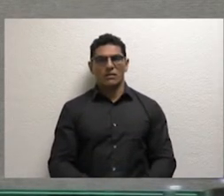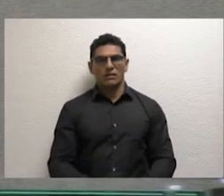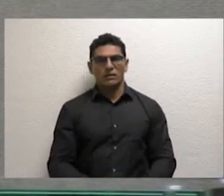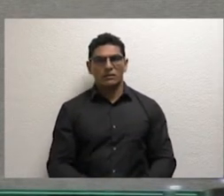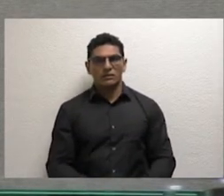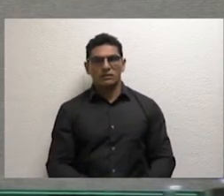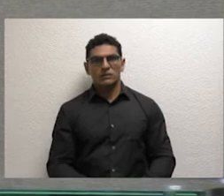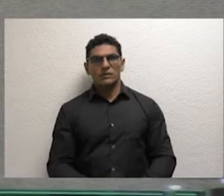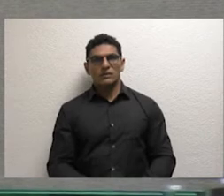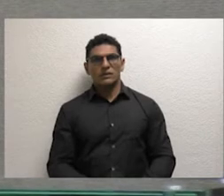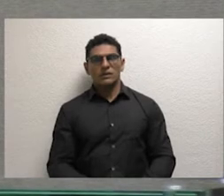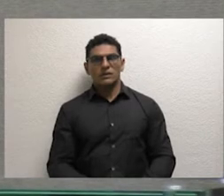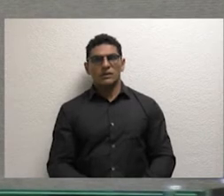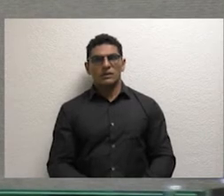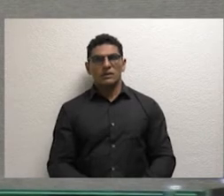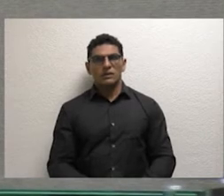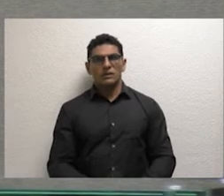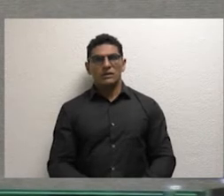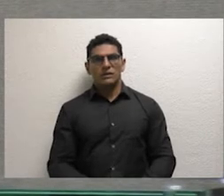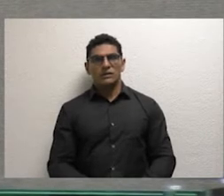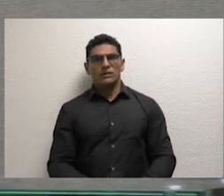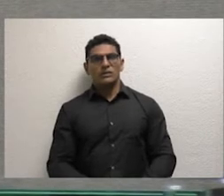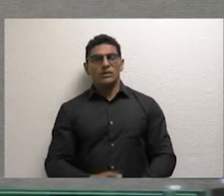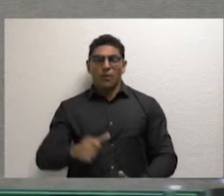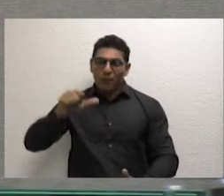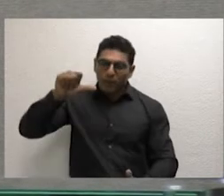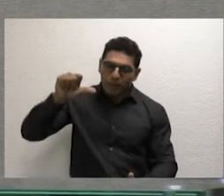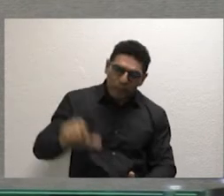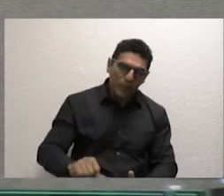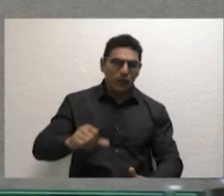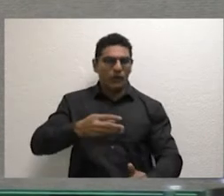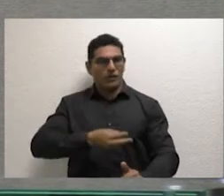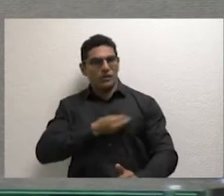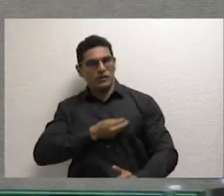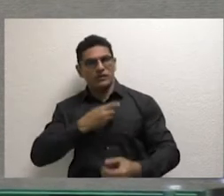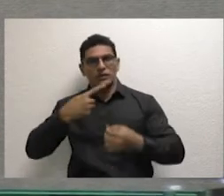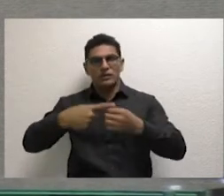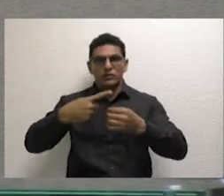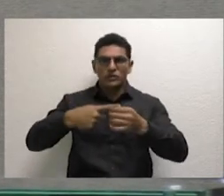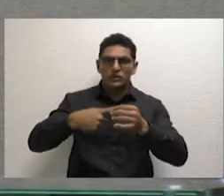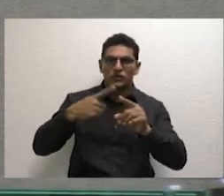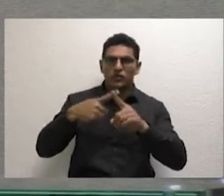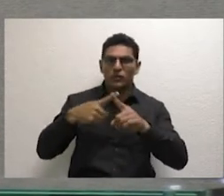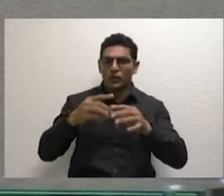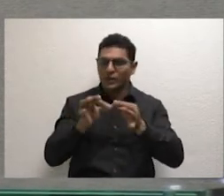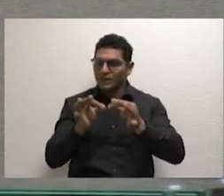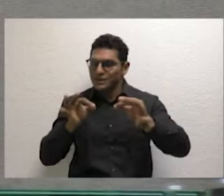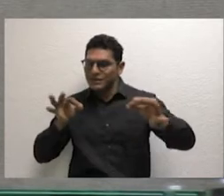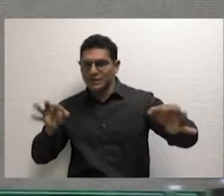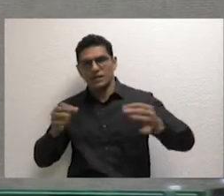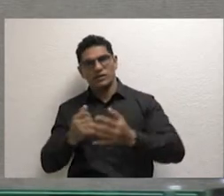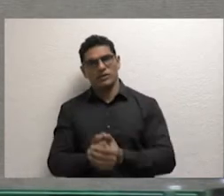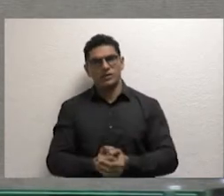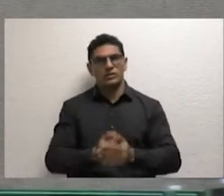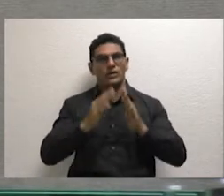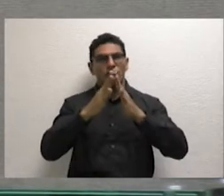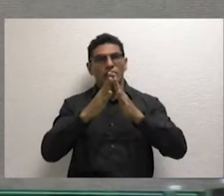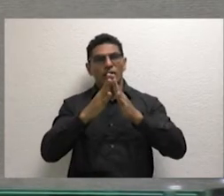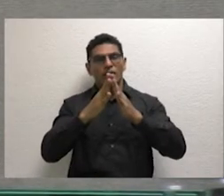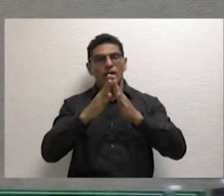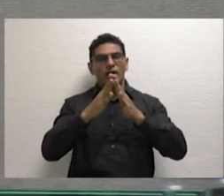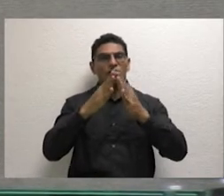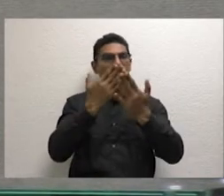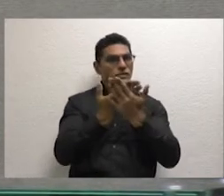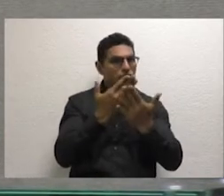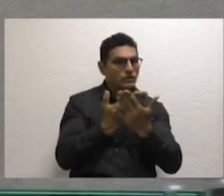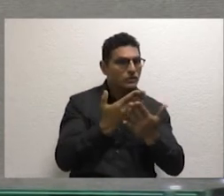as nossas condições são sempre as piores eu acho que a retomada também das obras no interior das escolas de tempo integral